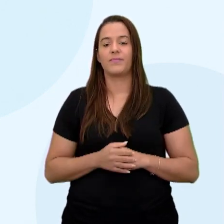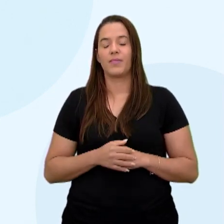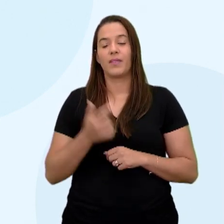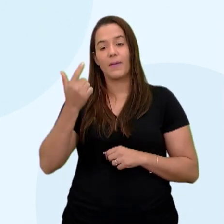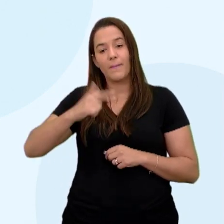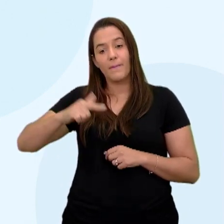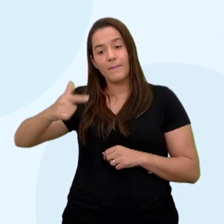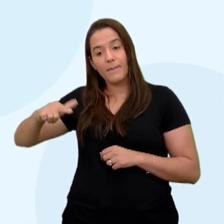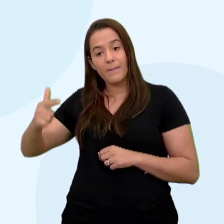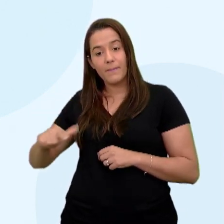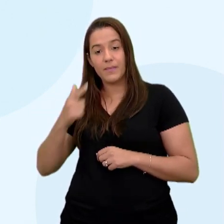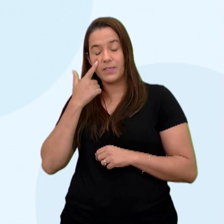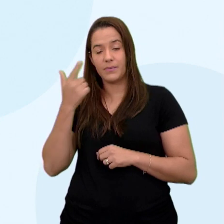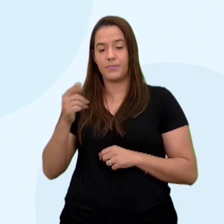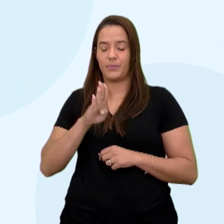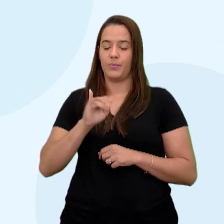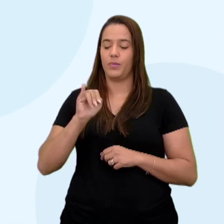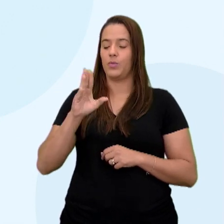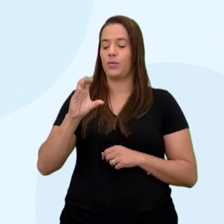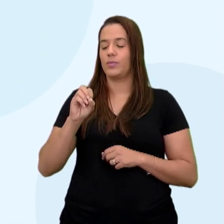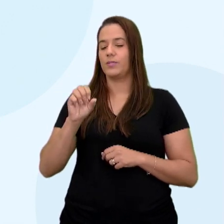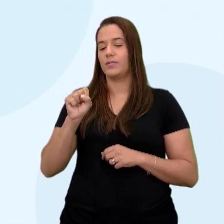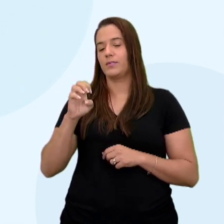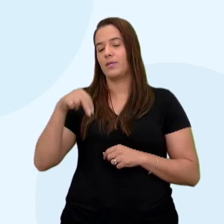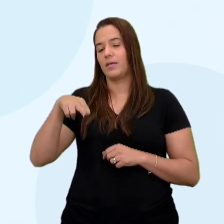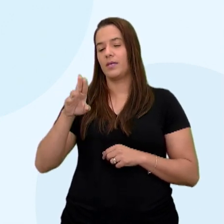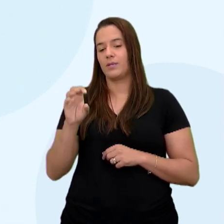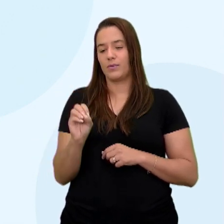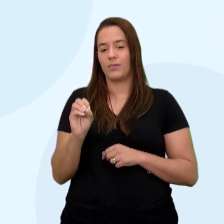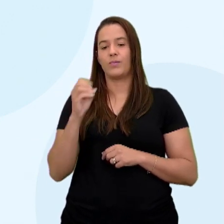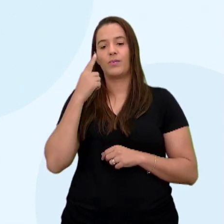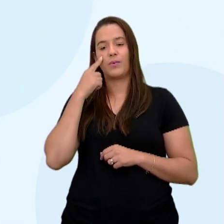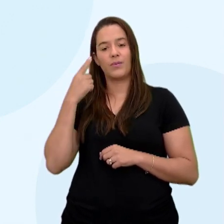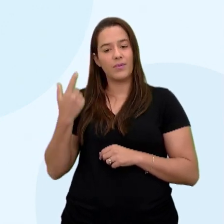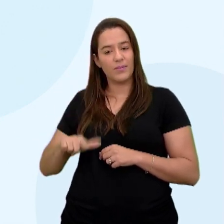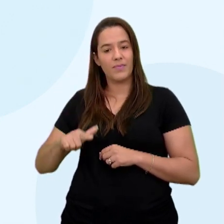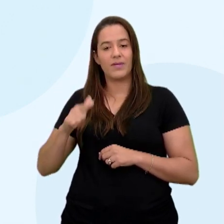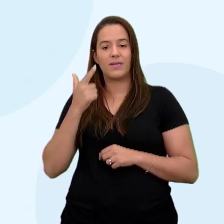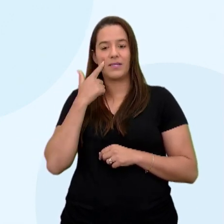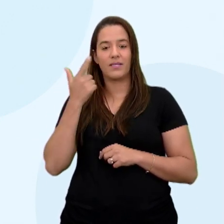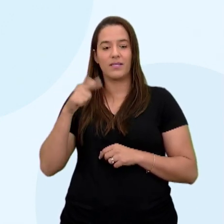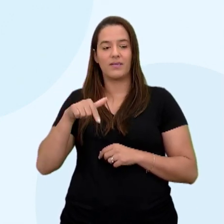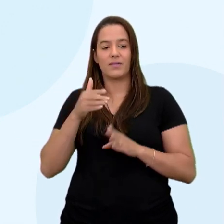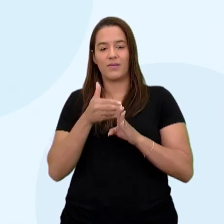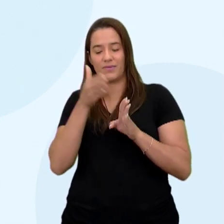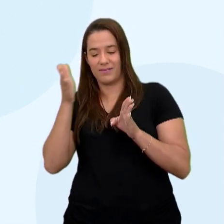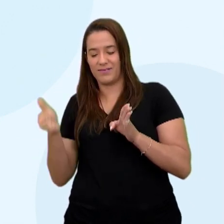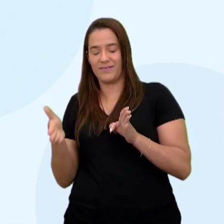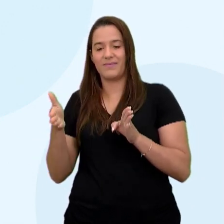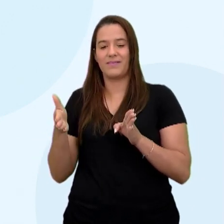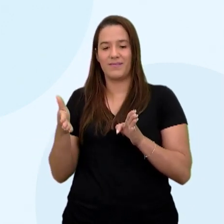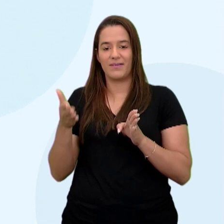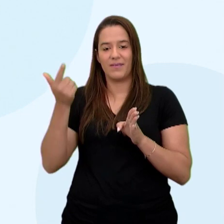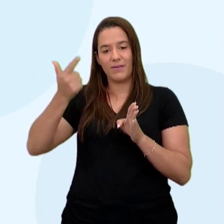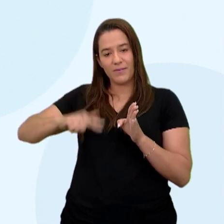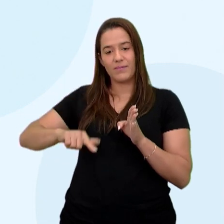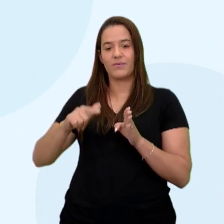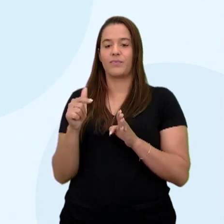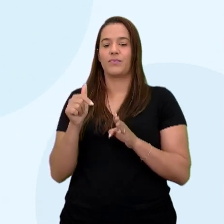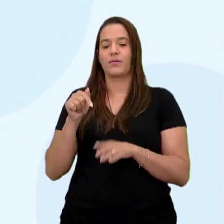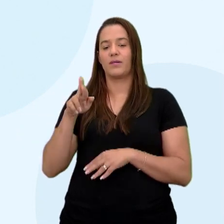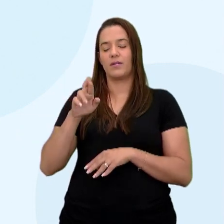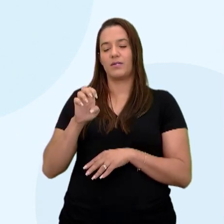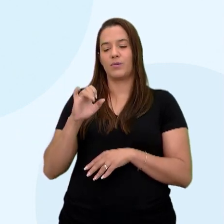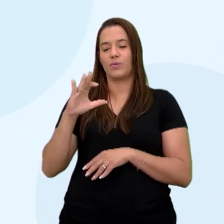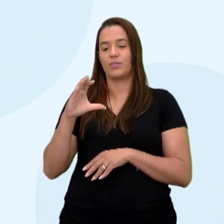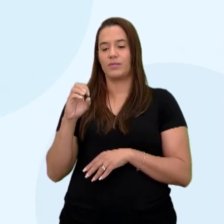o seu Mioceno e o Plioceno, e finalizando aí o período Quaternário, que tem o Pleistoceno